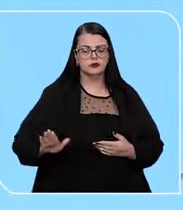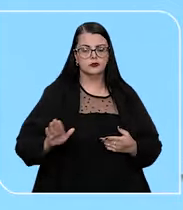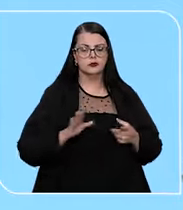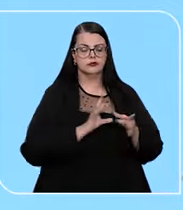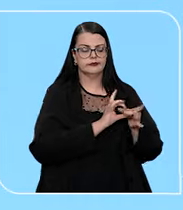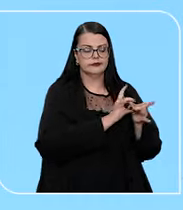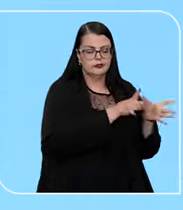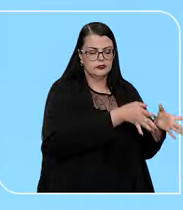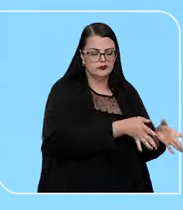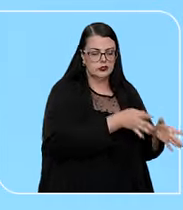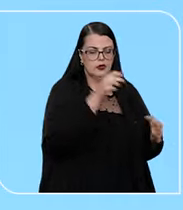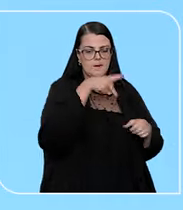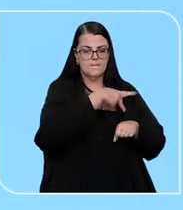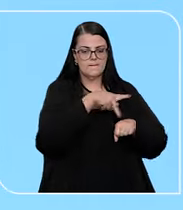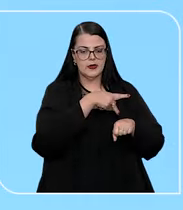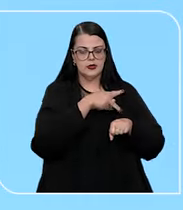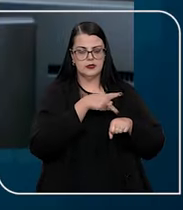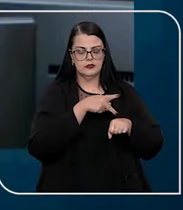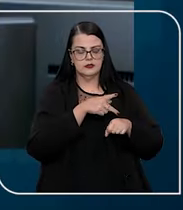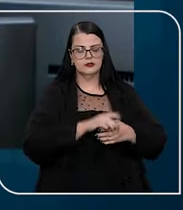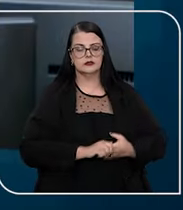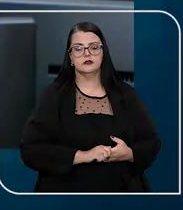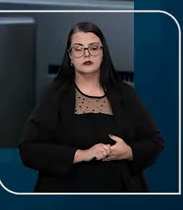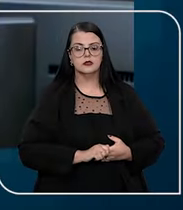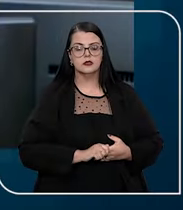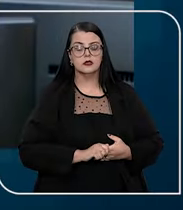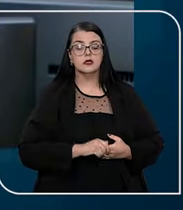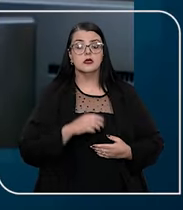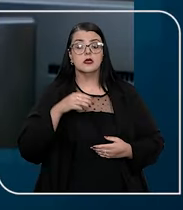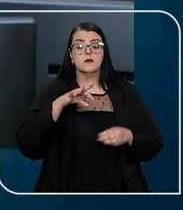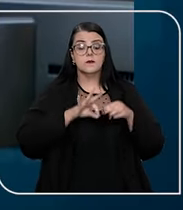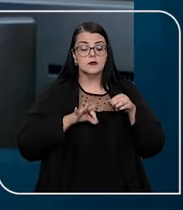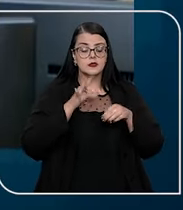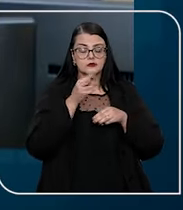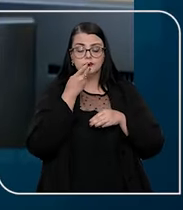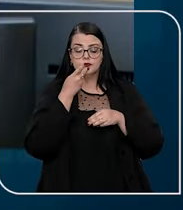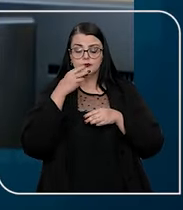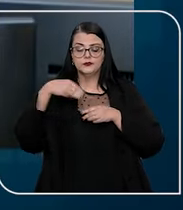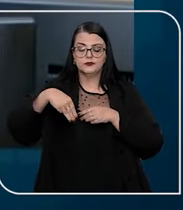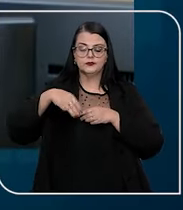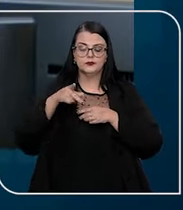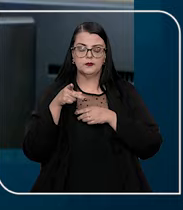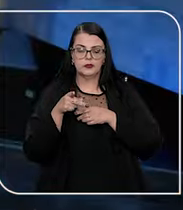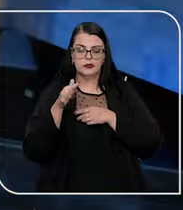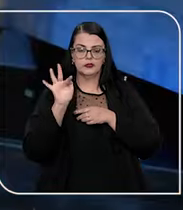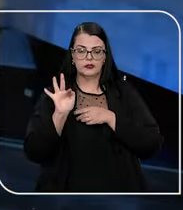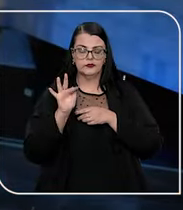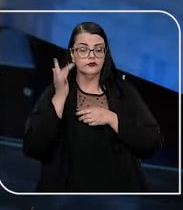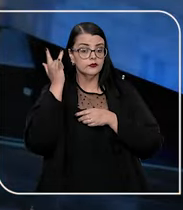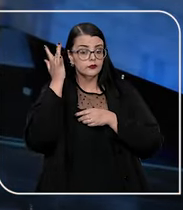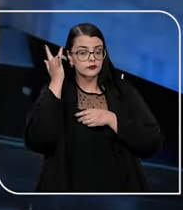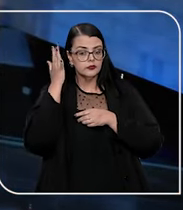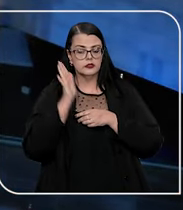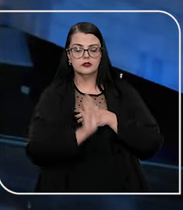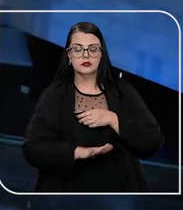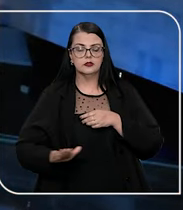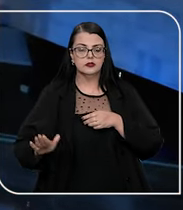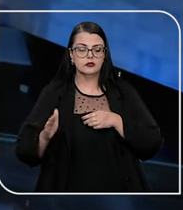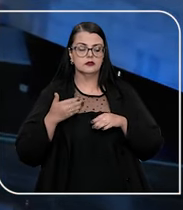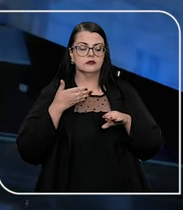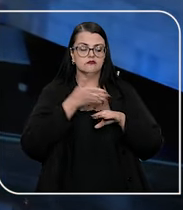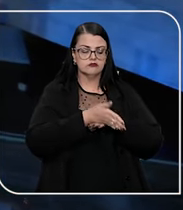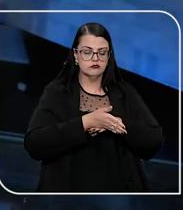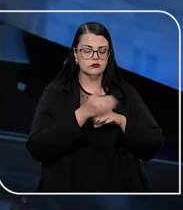menores deixarem o país de domicílio para o ministro atender ao pedido do MPF poderia facilitar que as